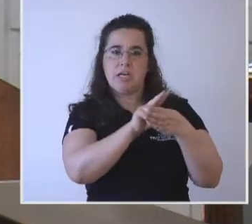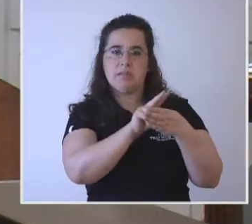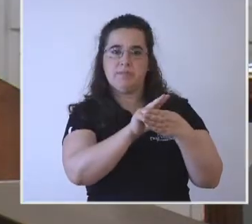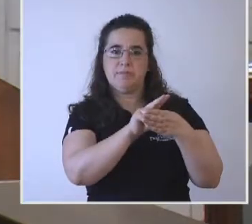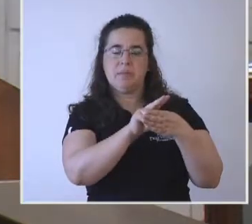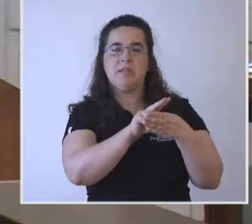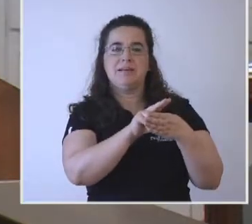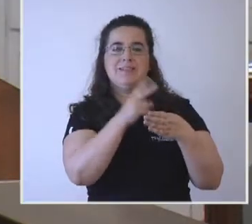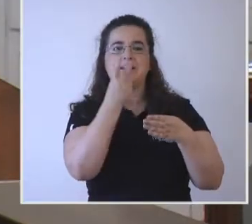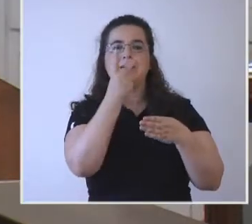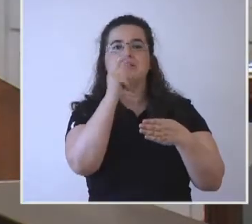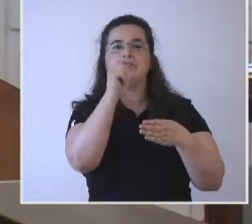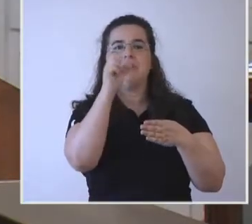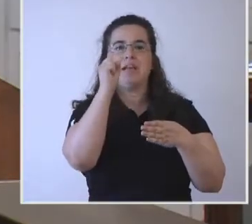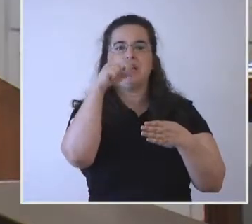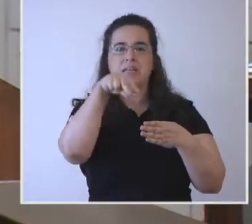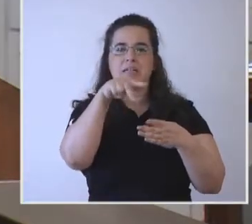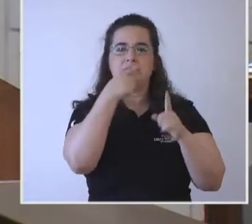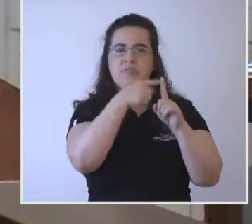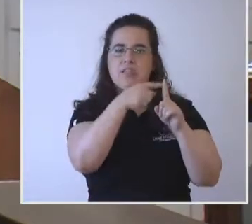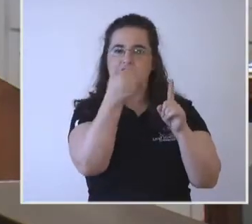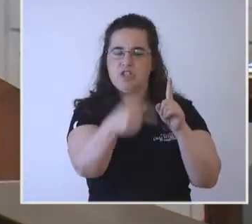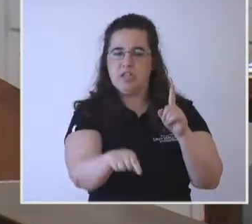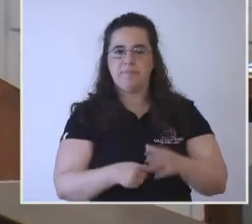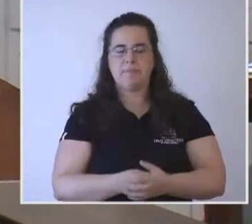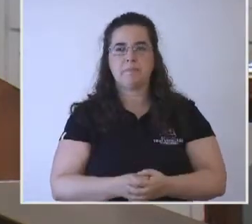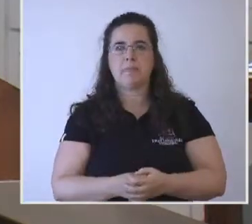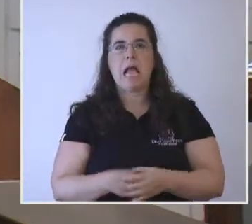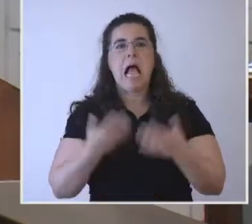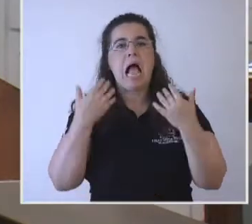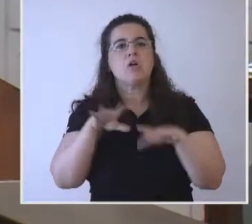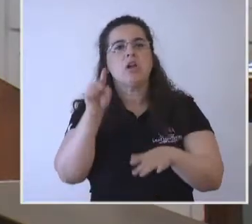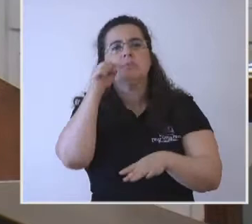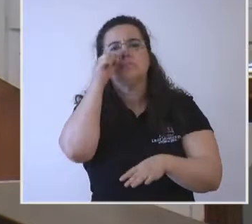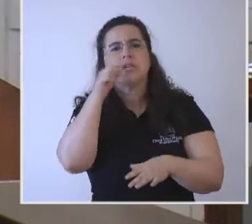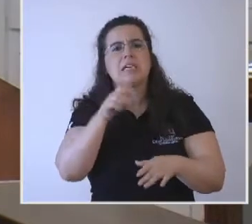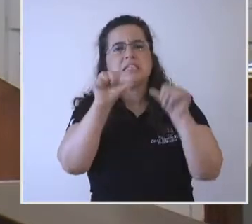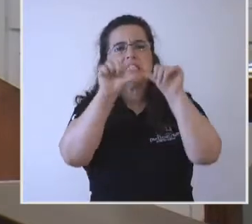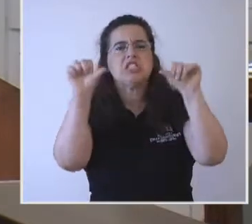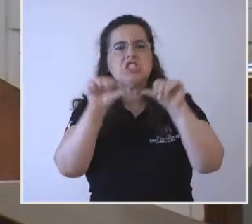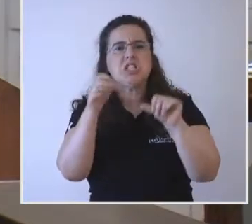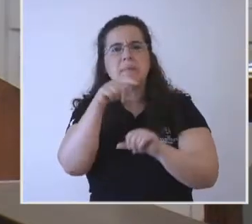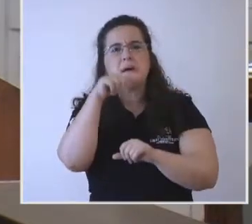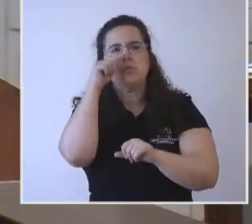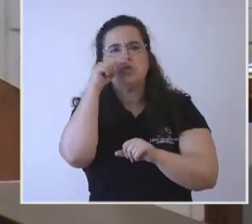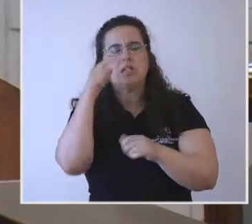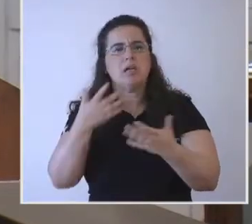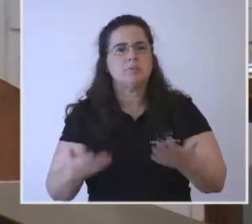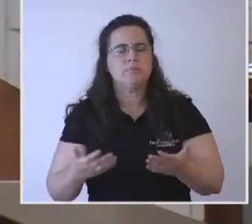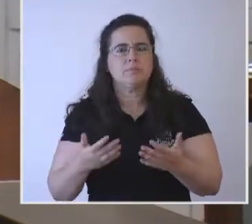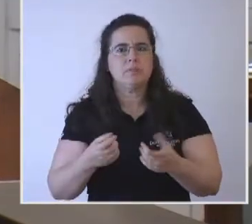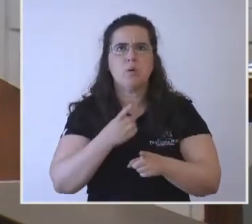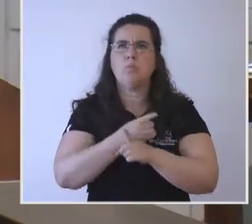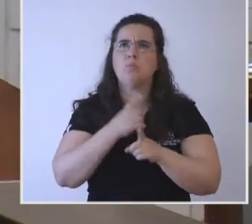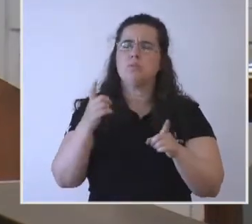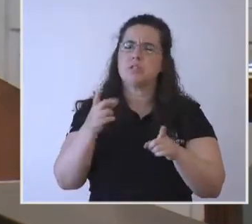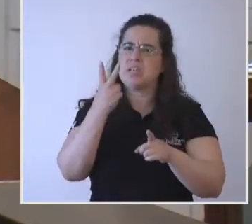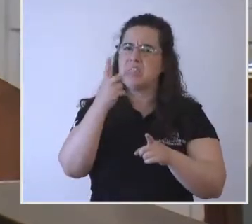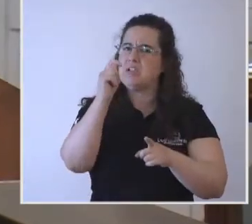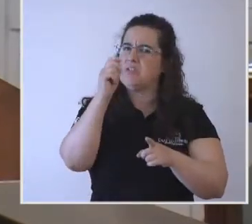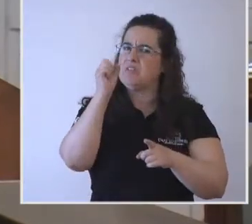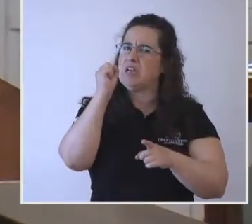têm vantagem. E vamos encontrando, sistema urinário, é a tal surpresa. Porquê que os veganos têm